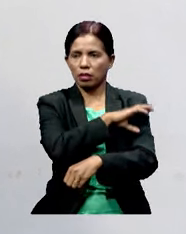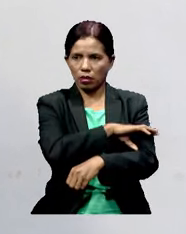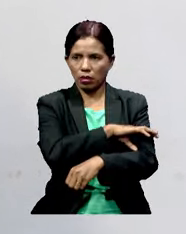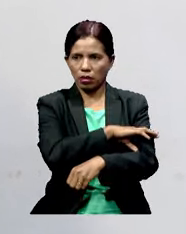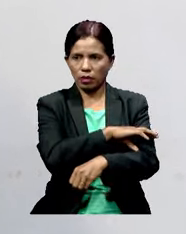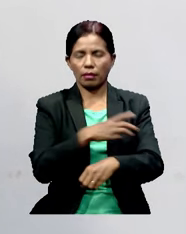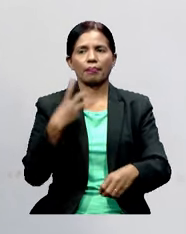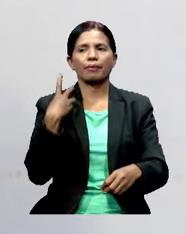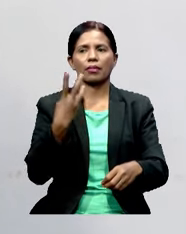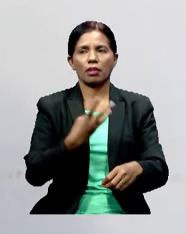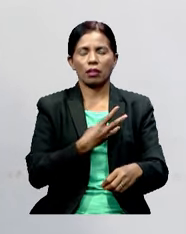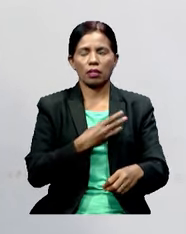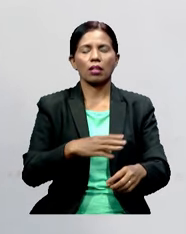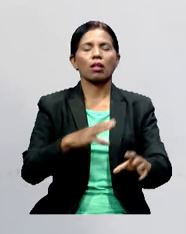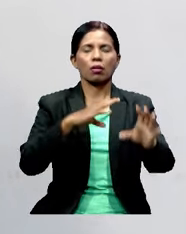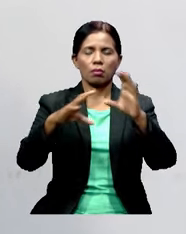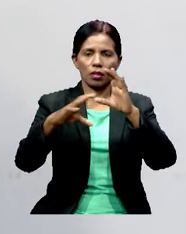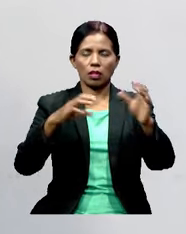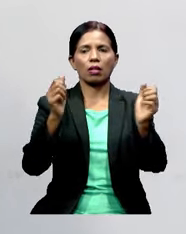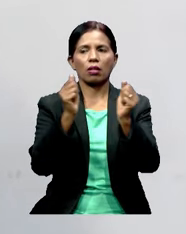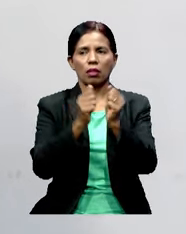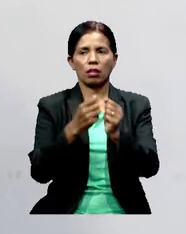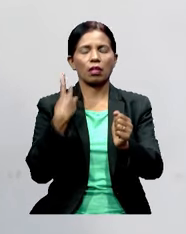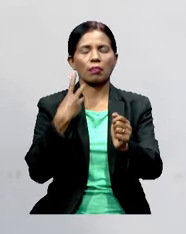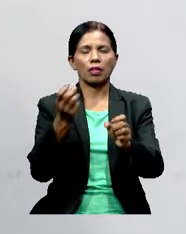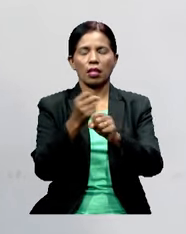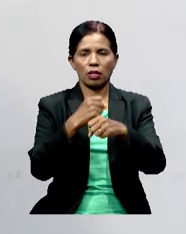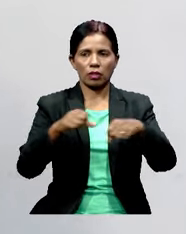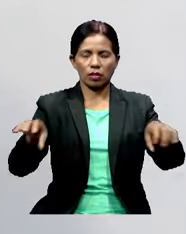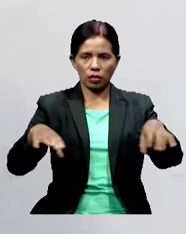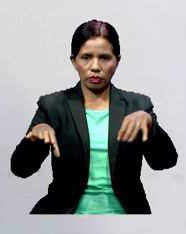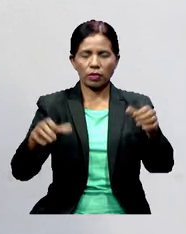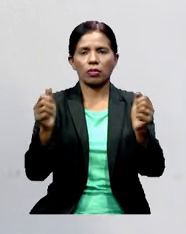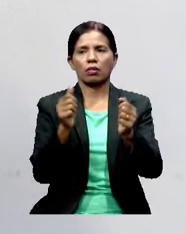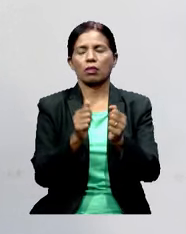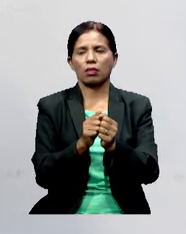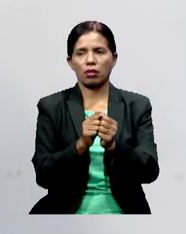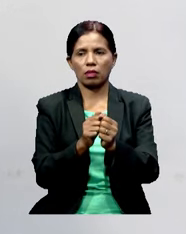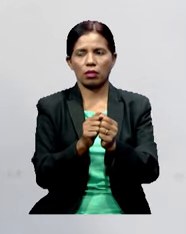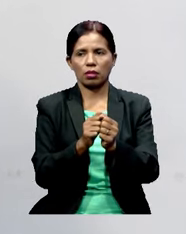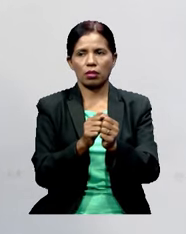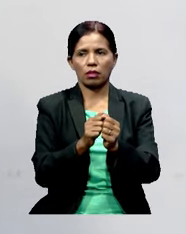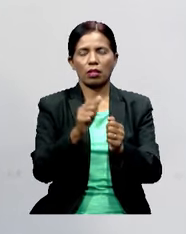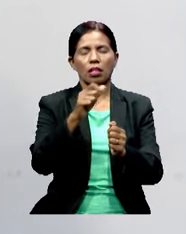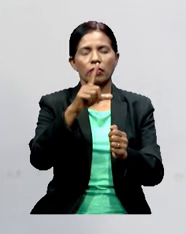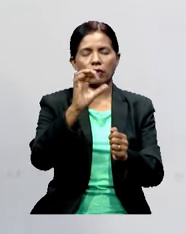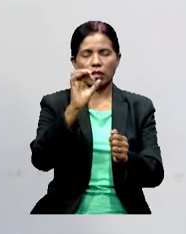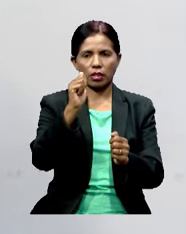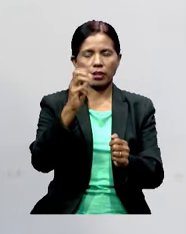ita kontakto na no ami halona koordinasaun ho parte alpandega